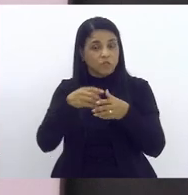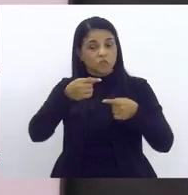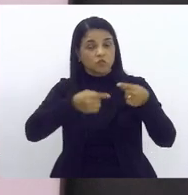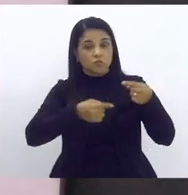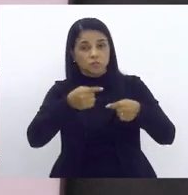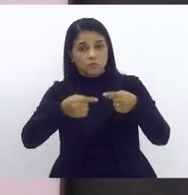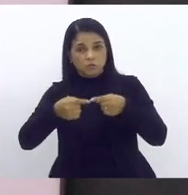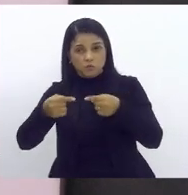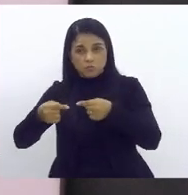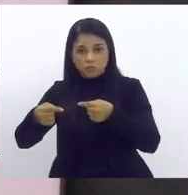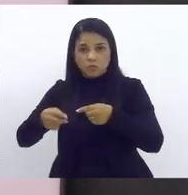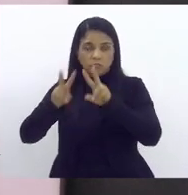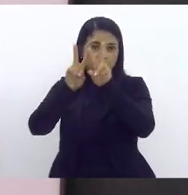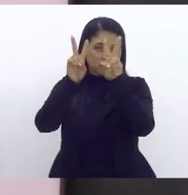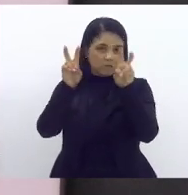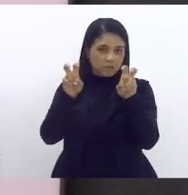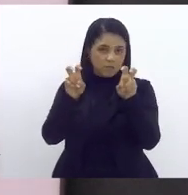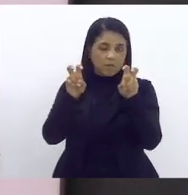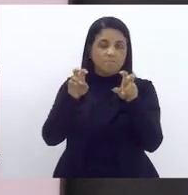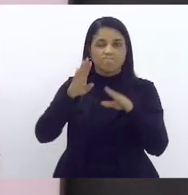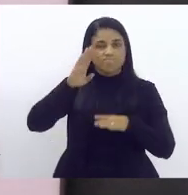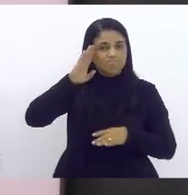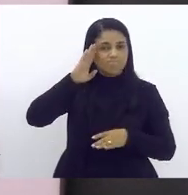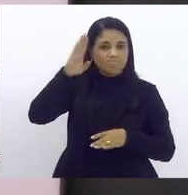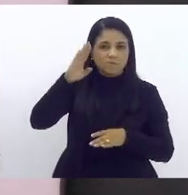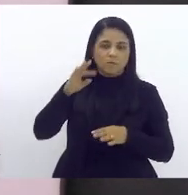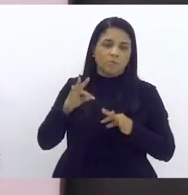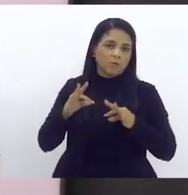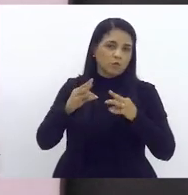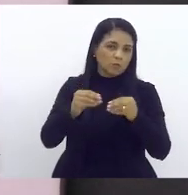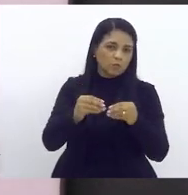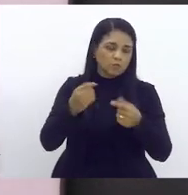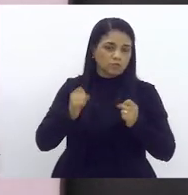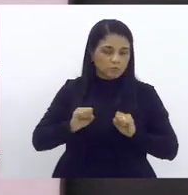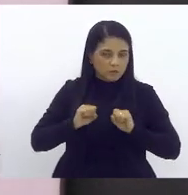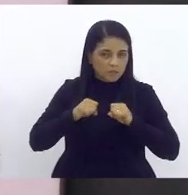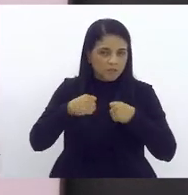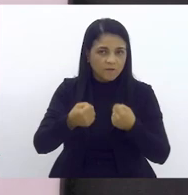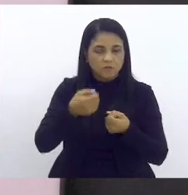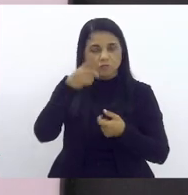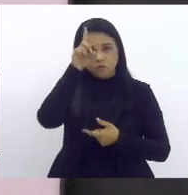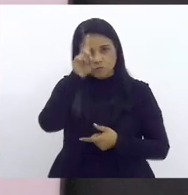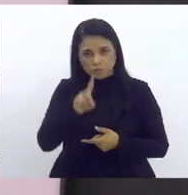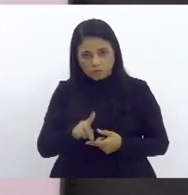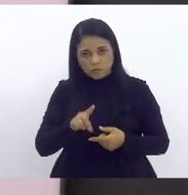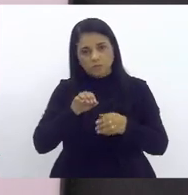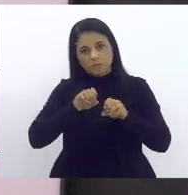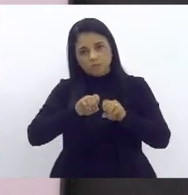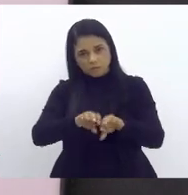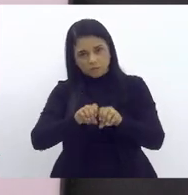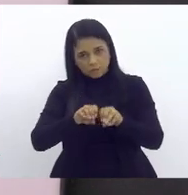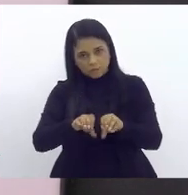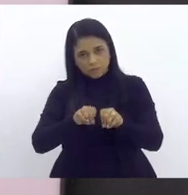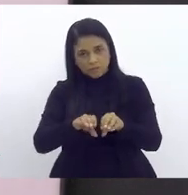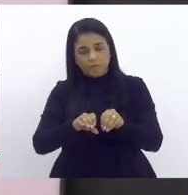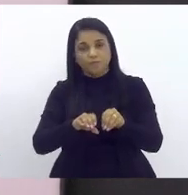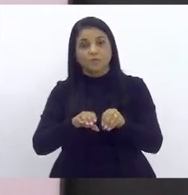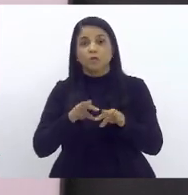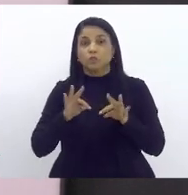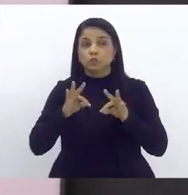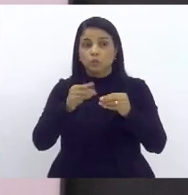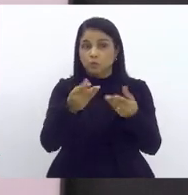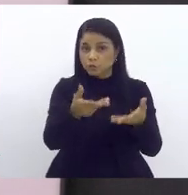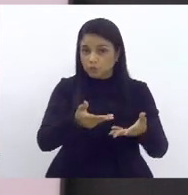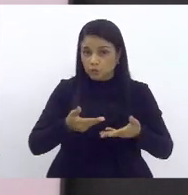discussão sobre essa temática que é fundamental para todo mundo que defende o direito à educação. Então, estão